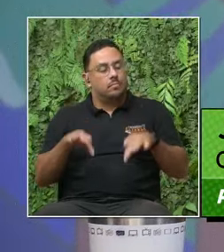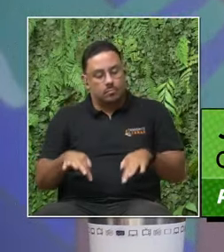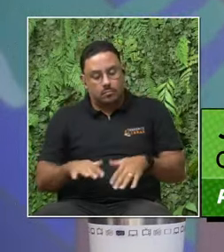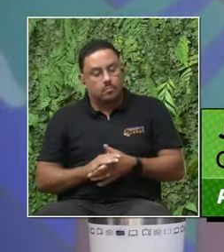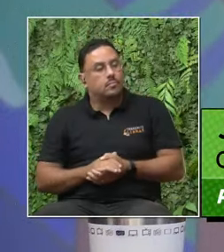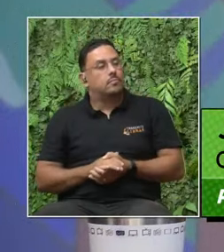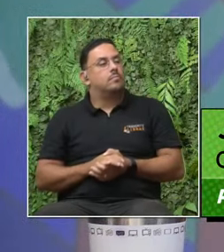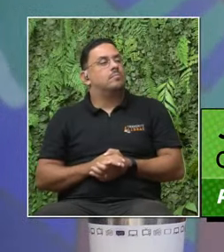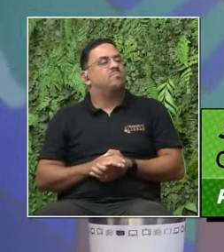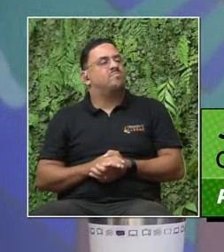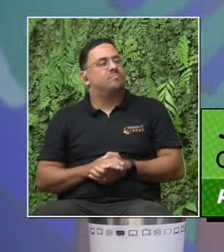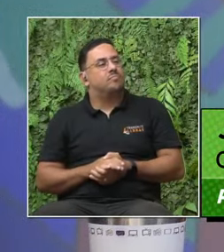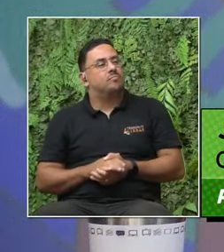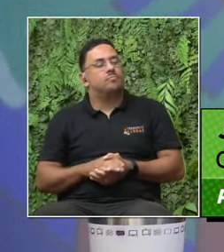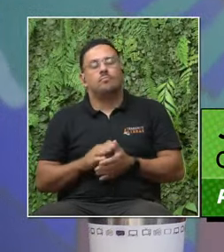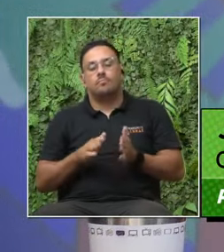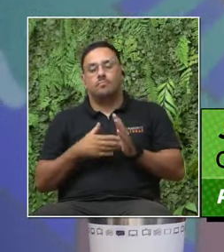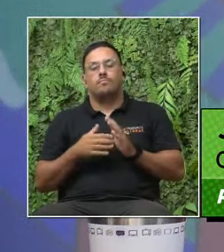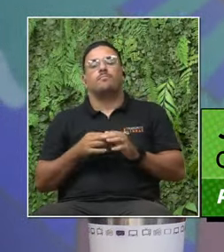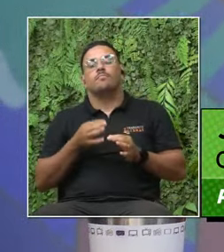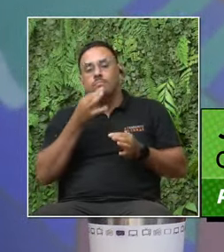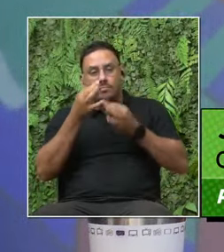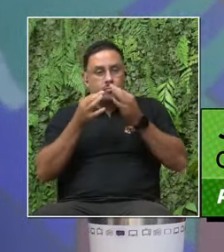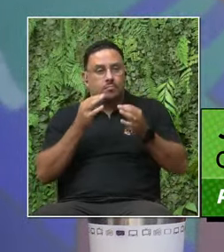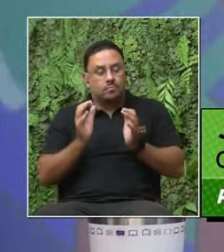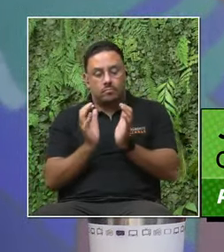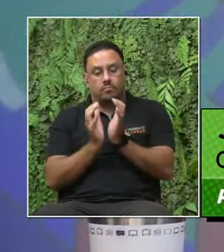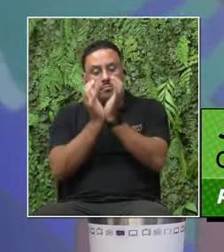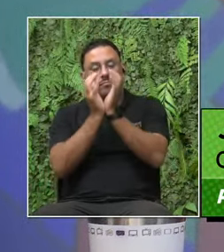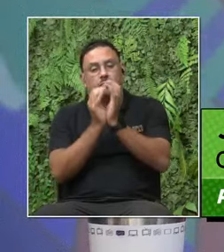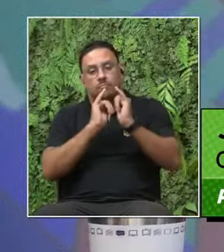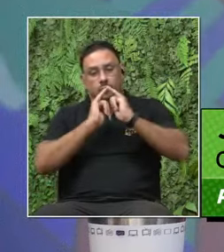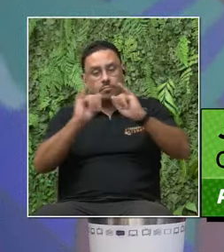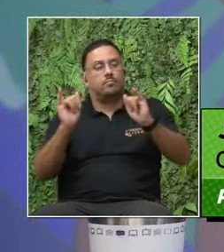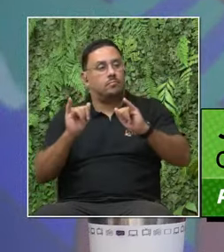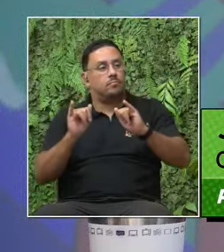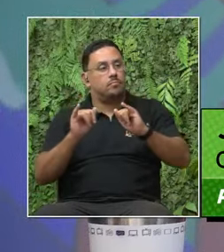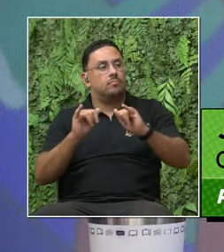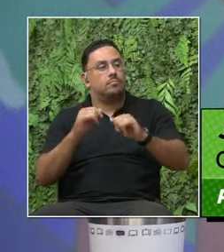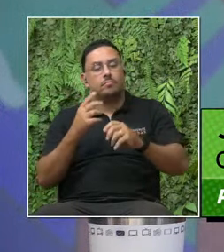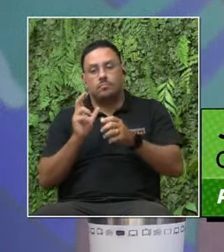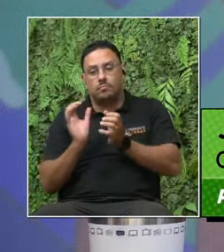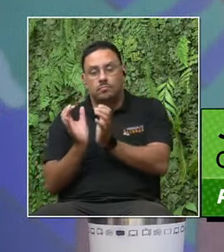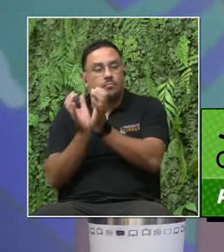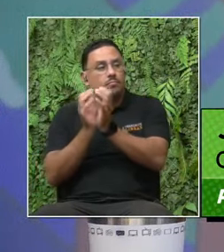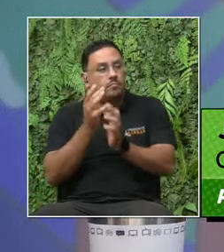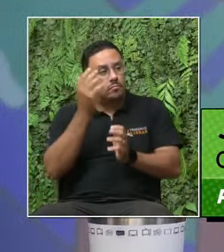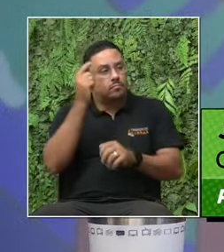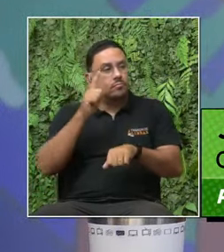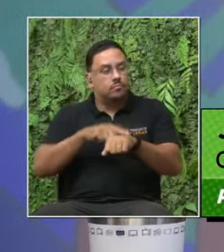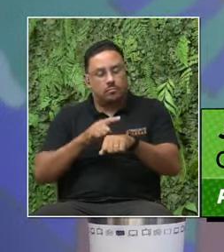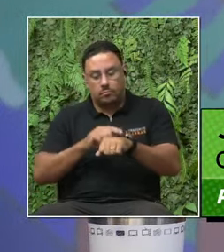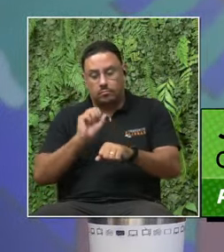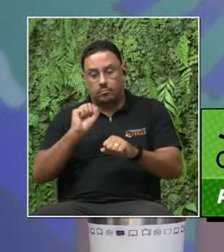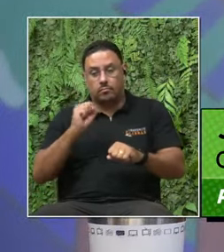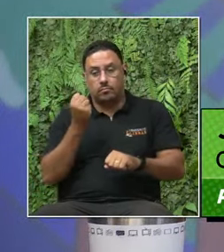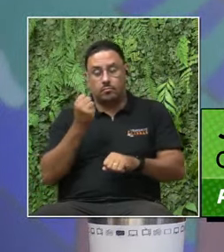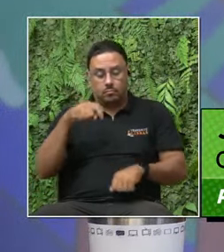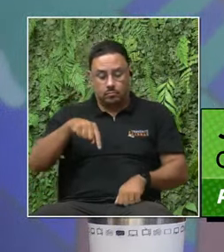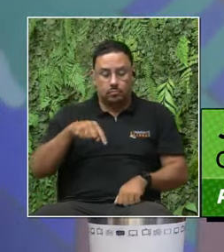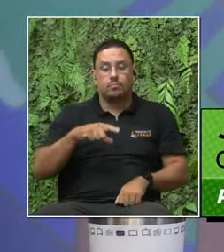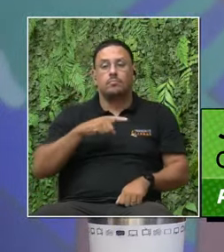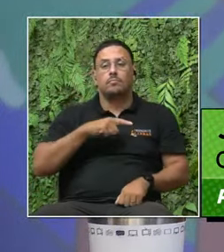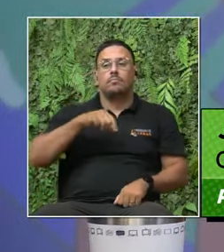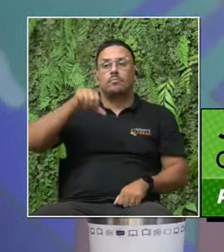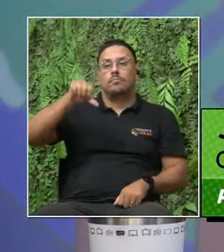É vamos vamos enfim vamos ouvir todas as opiniões a taça Tem que avisar para ela então já que ela tá rodando por aí que amanhã é 8 hor da manhã né Tem